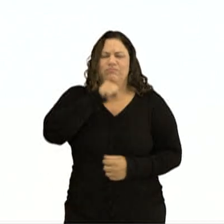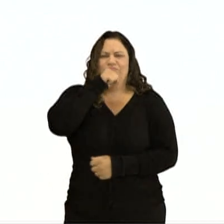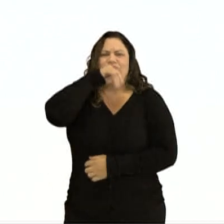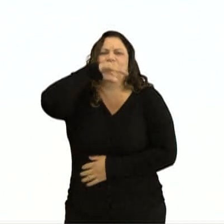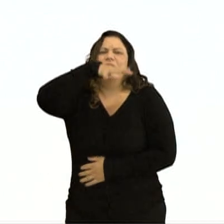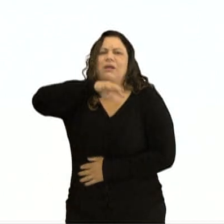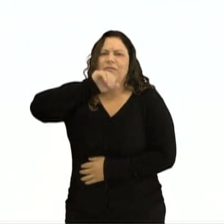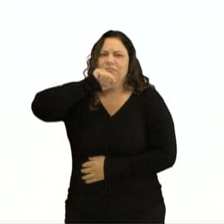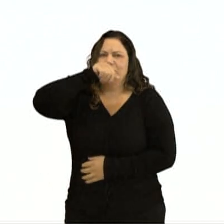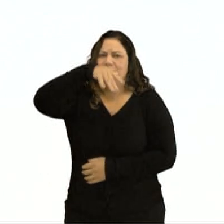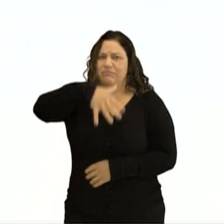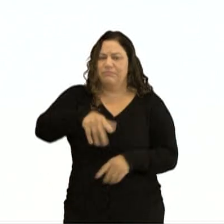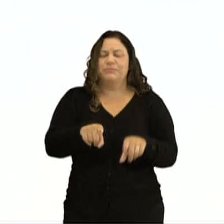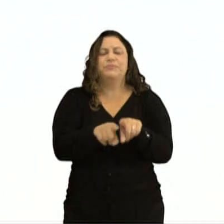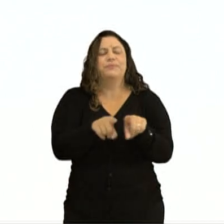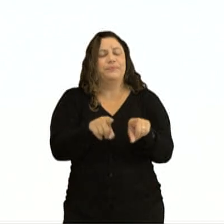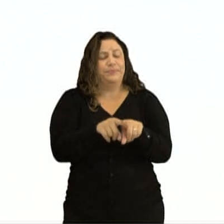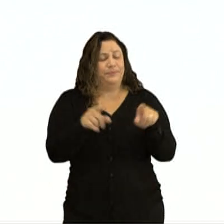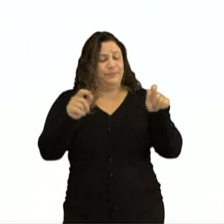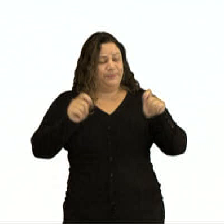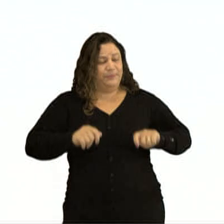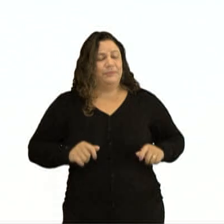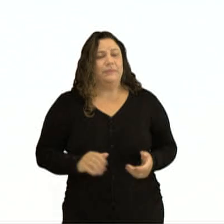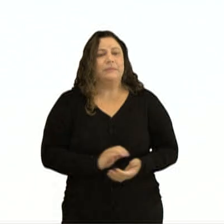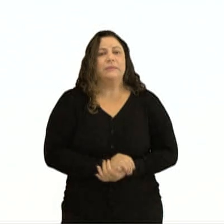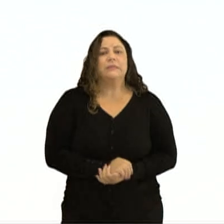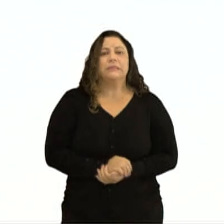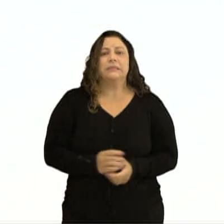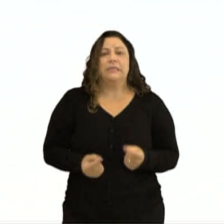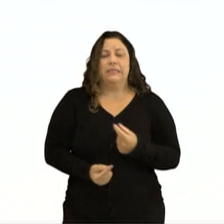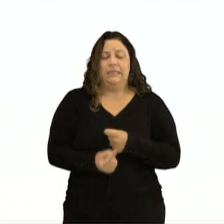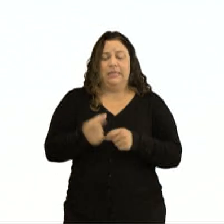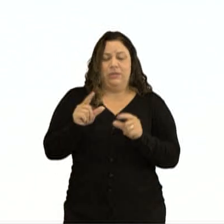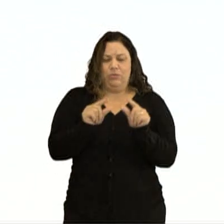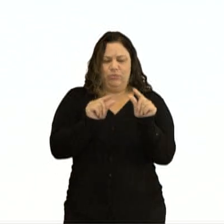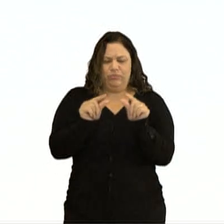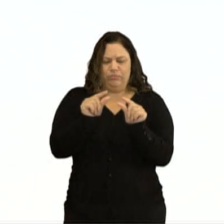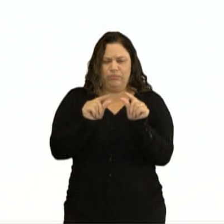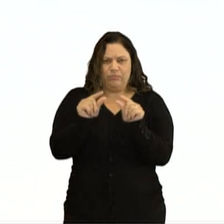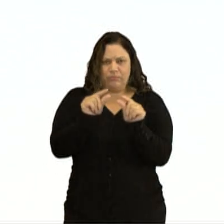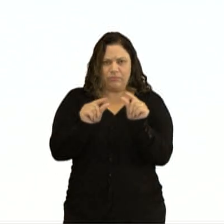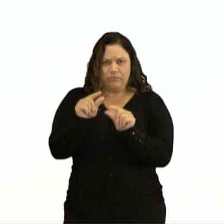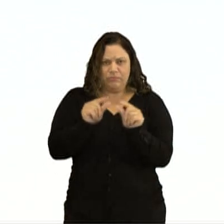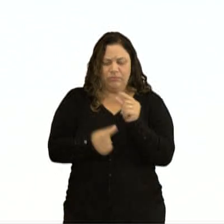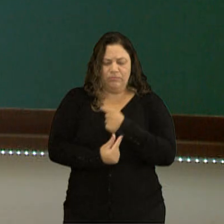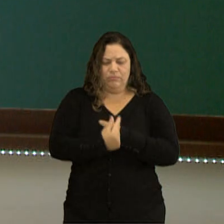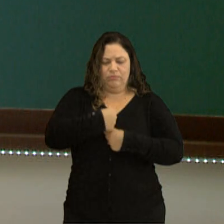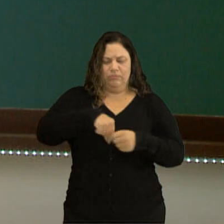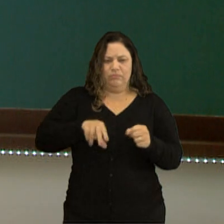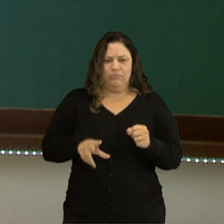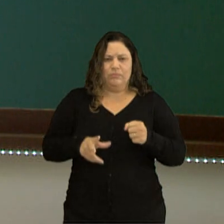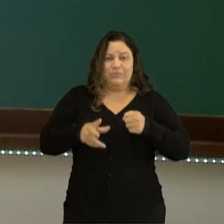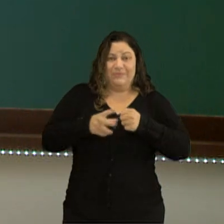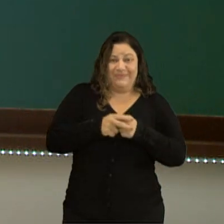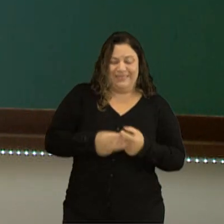vômitos. Então, o parasita, né, que se instala no nosso intestino após uma água contaminada